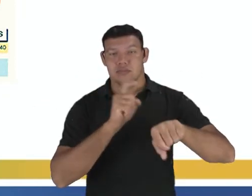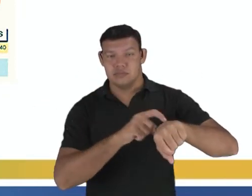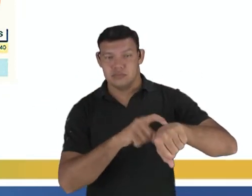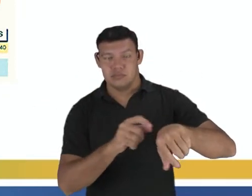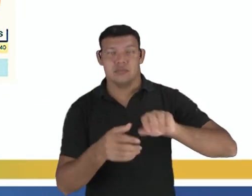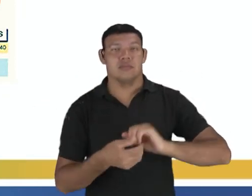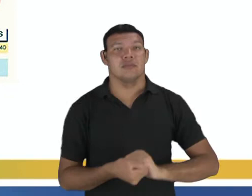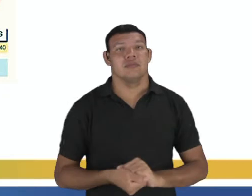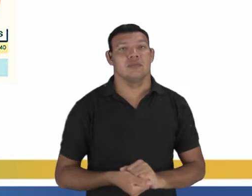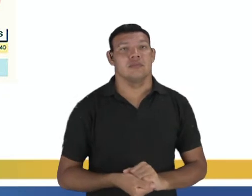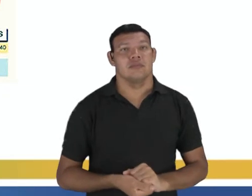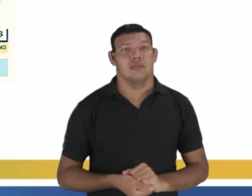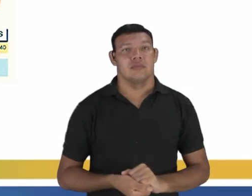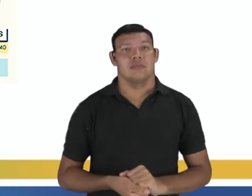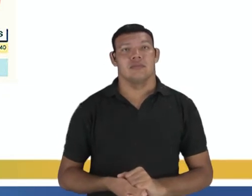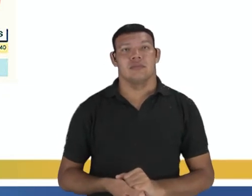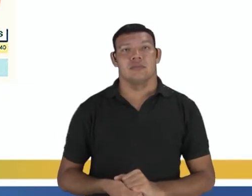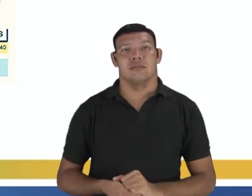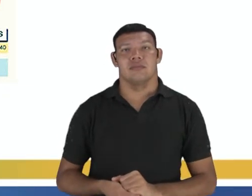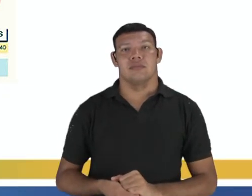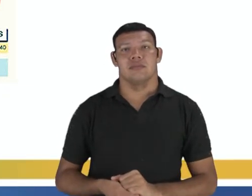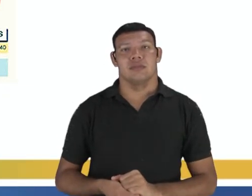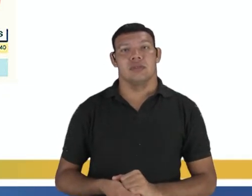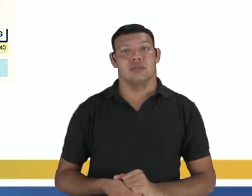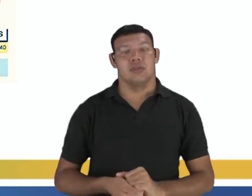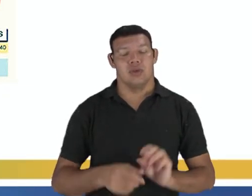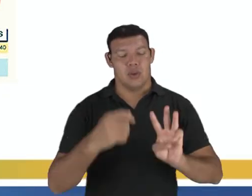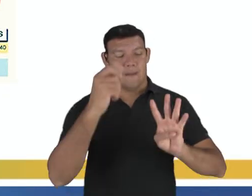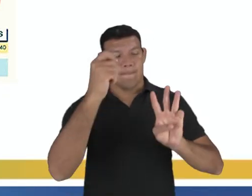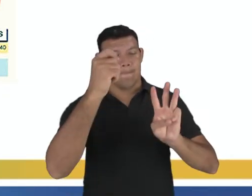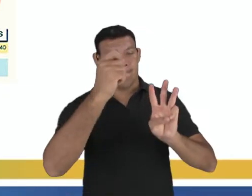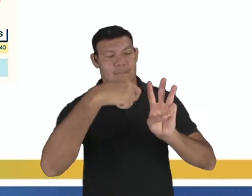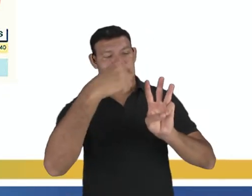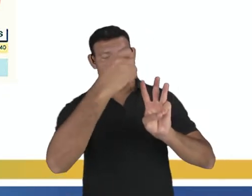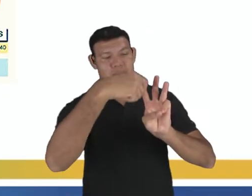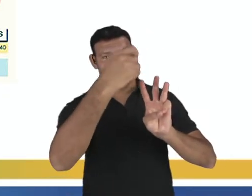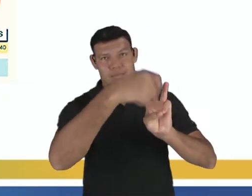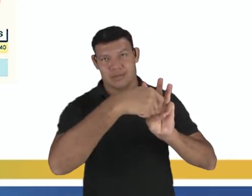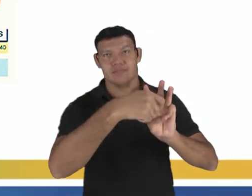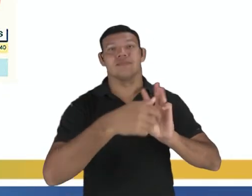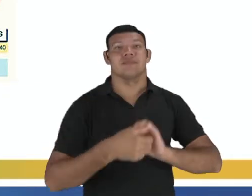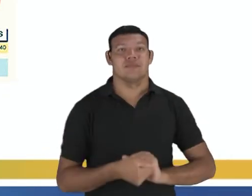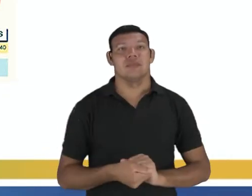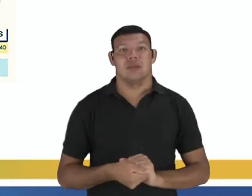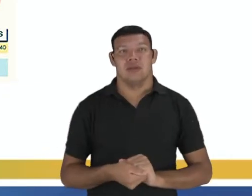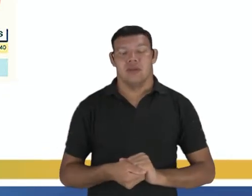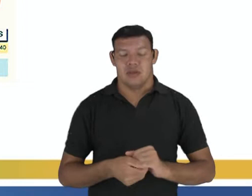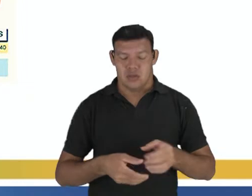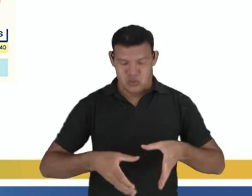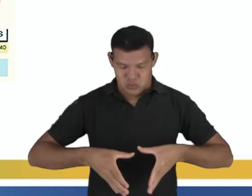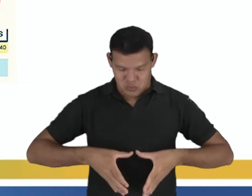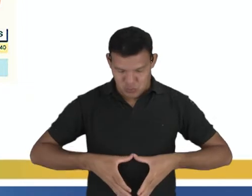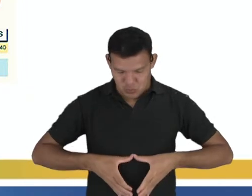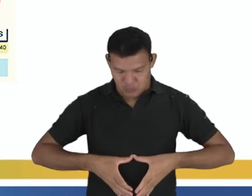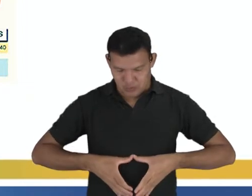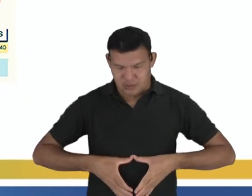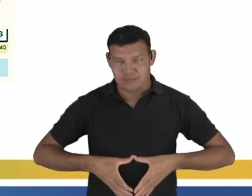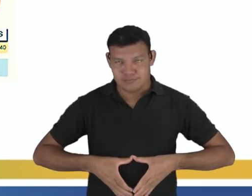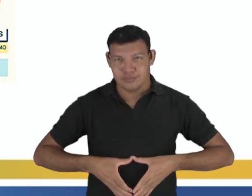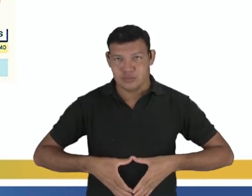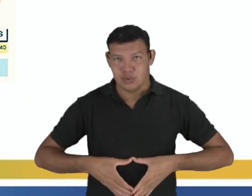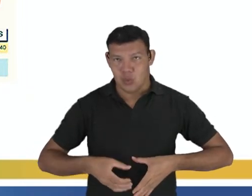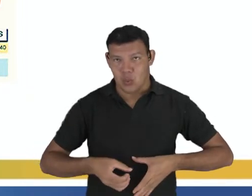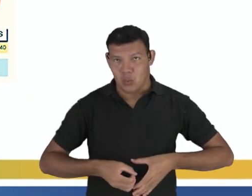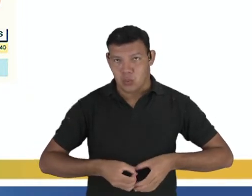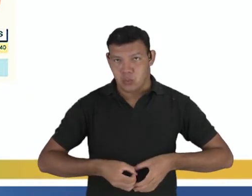tá no primeiro trimestre da gravidez ocorre a fixação do zigoto no útero que aquele processo de nidação que eu falei para